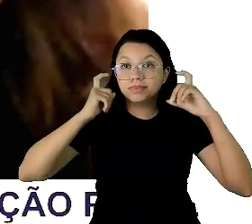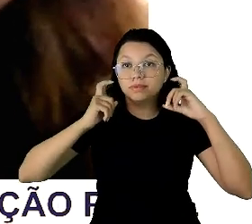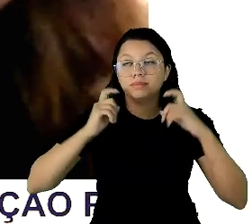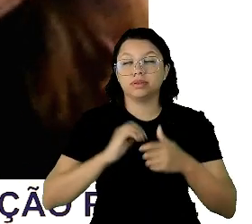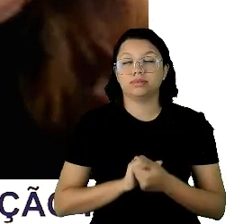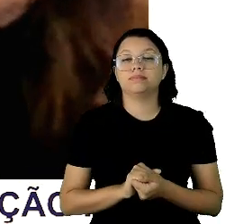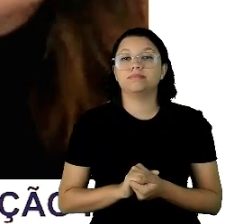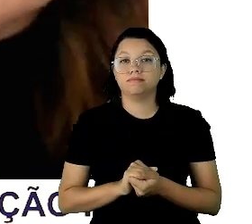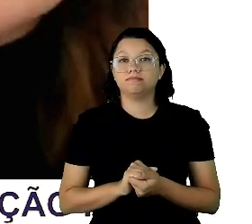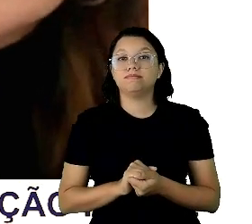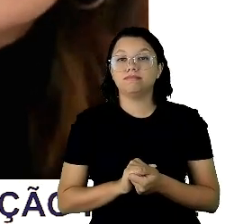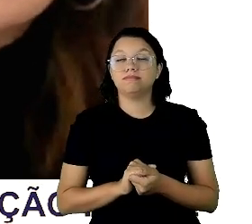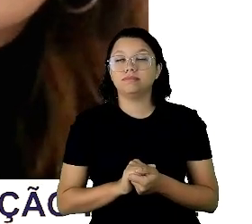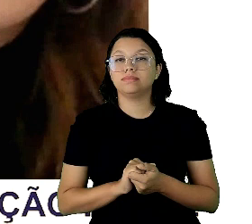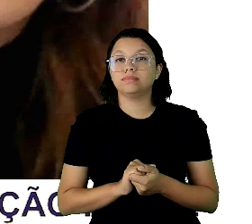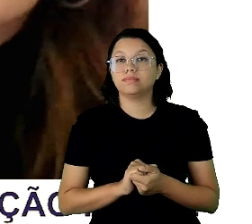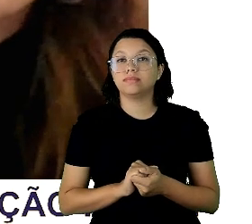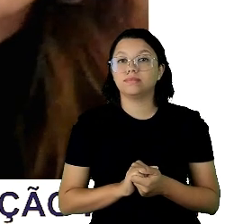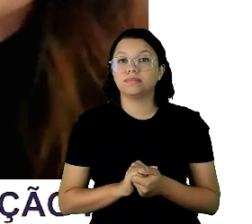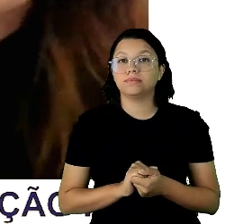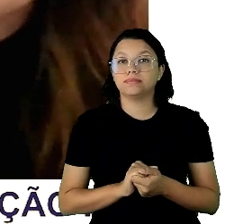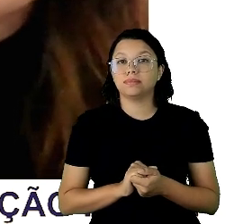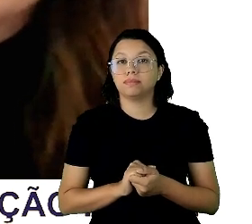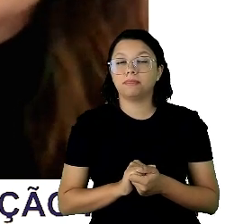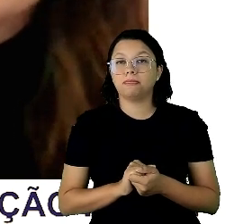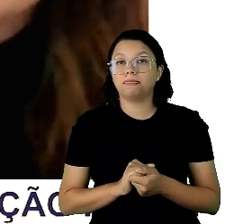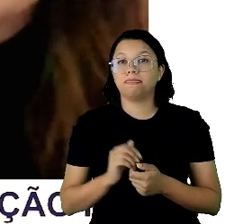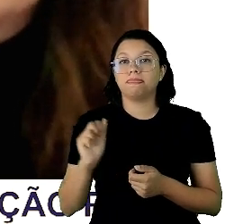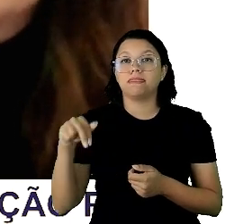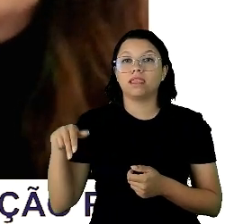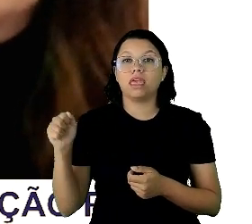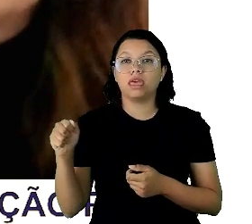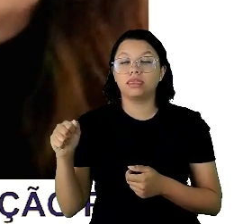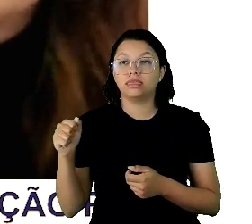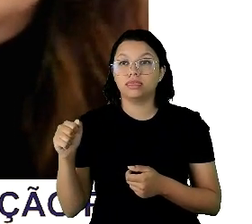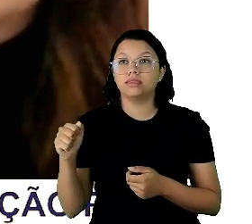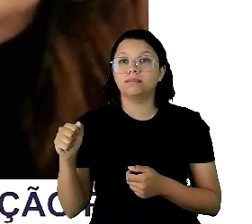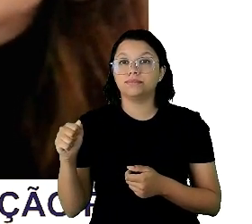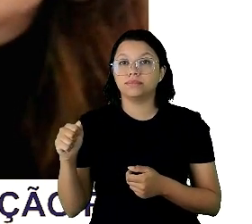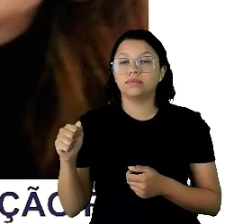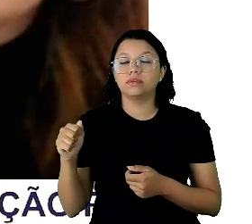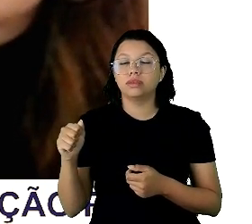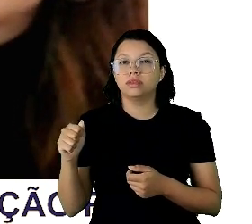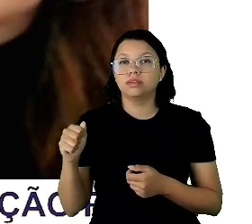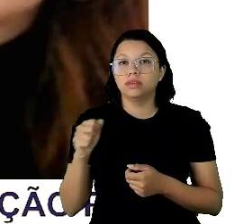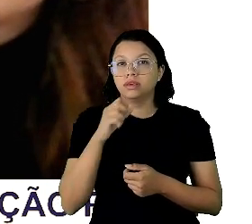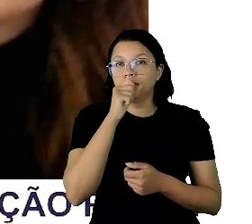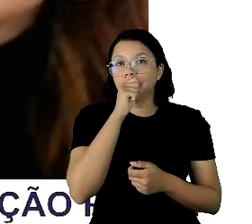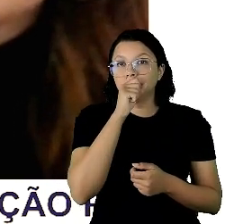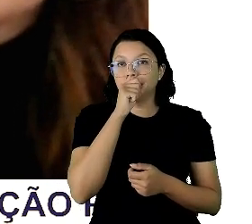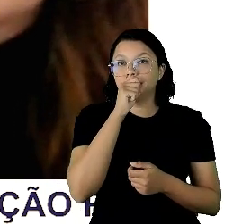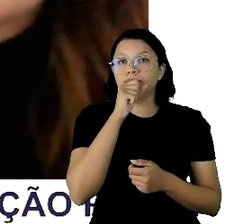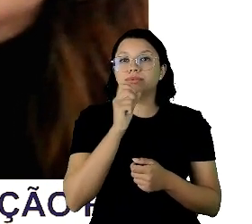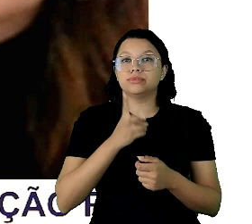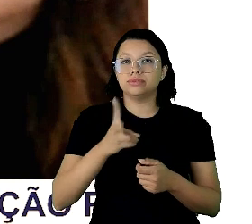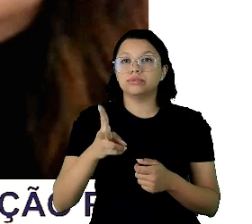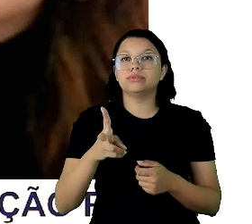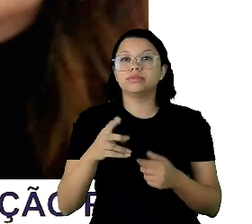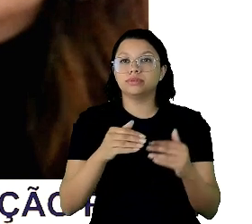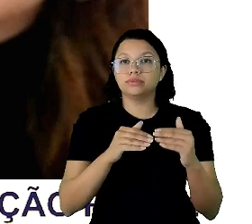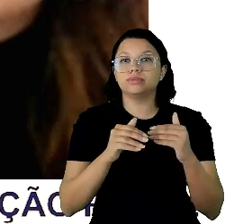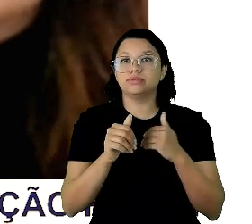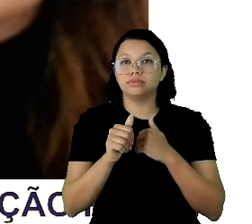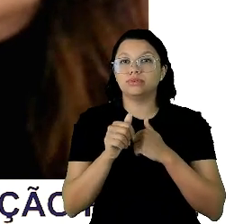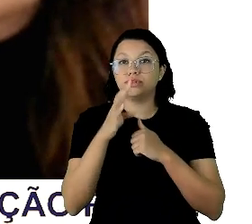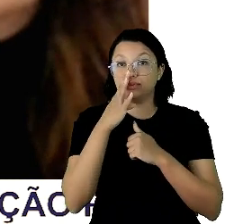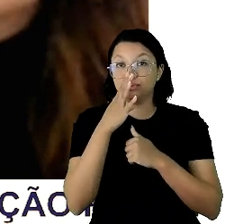A Ana Carolina da Veiga Jardim Pérez, que tem sempre acompanhado os nossos eventos, ela